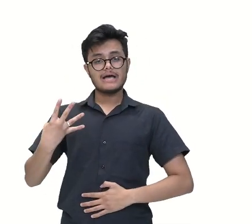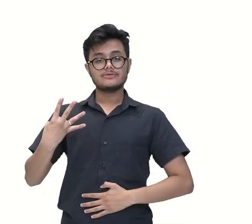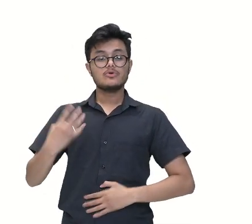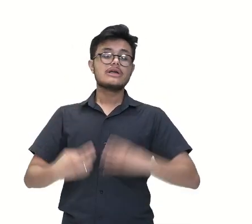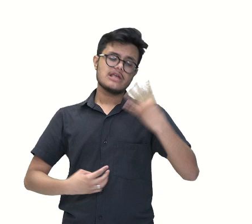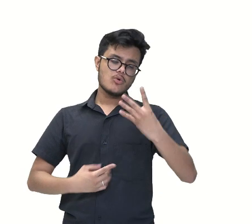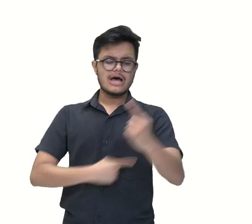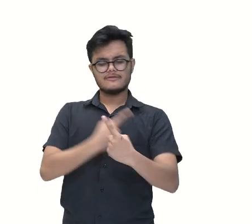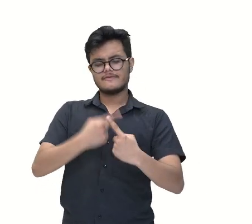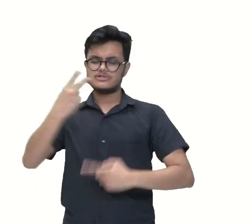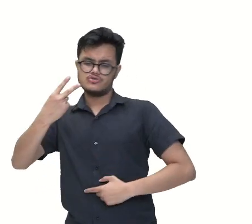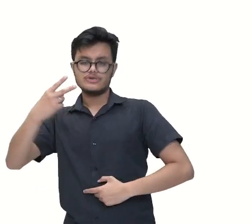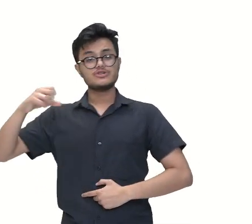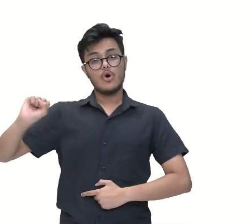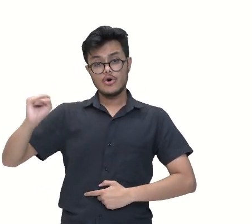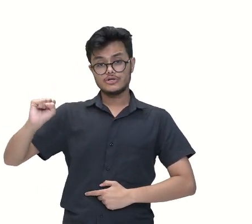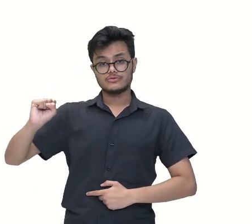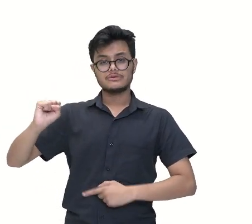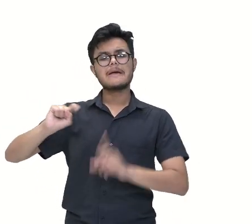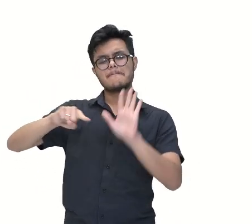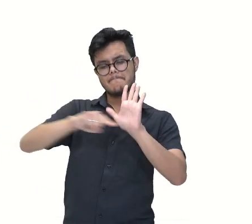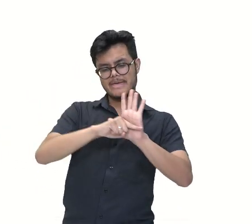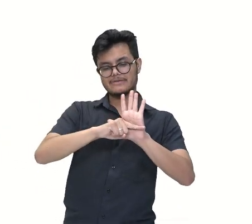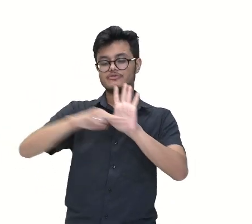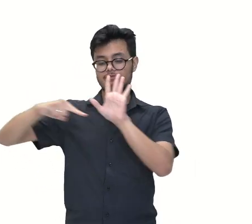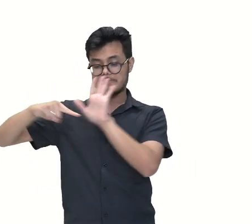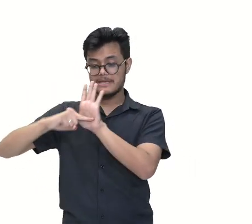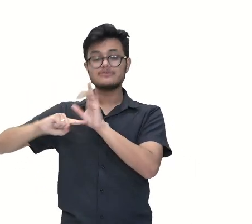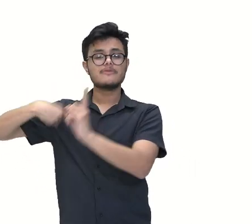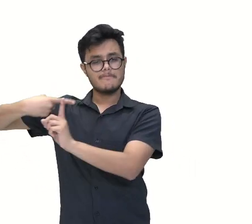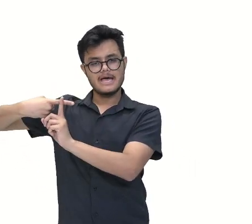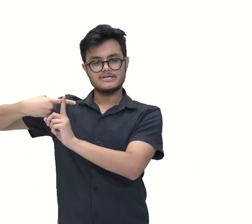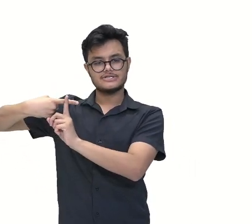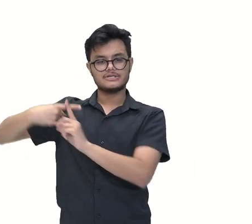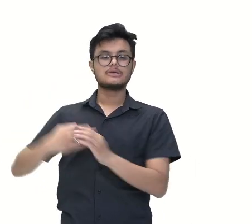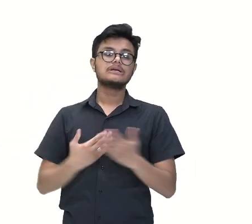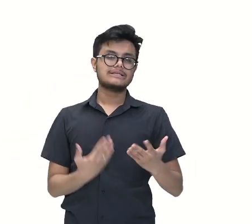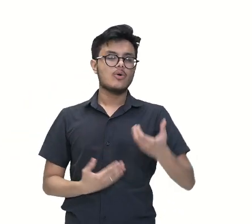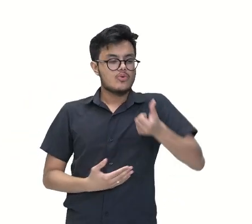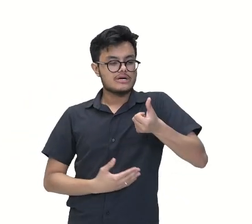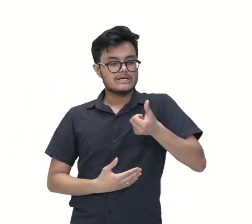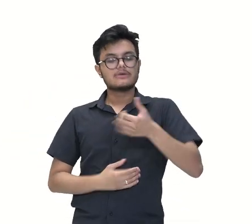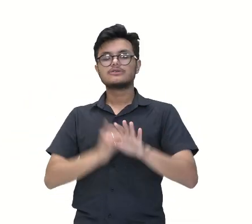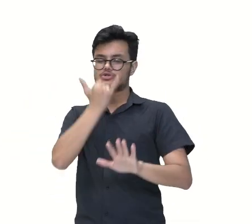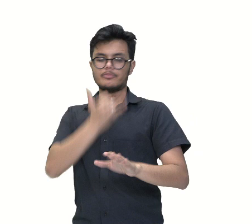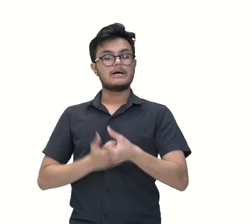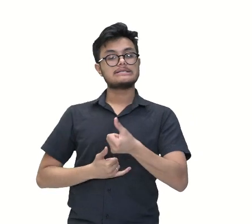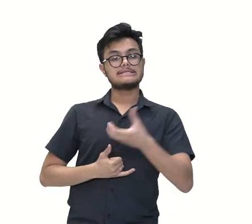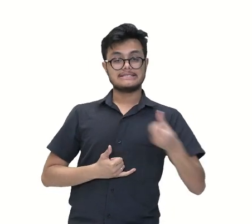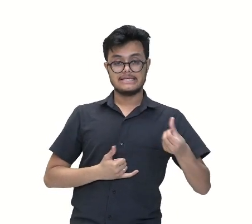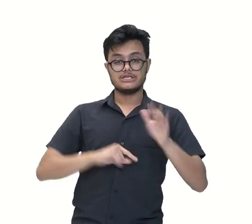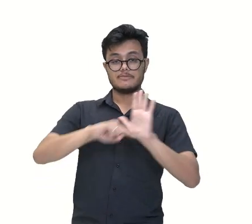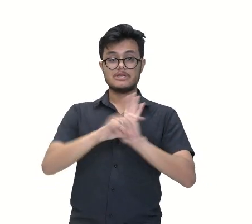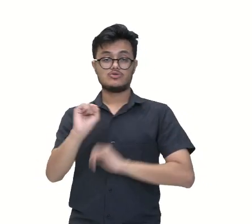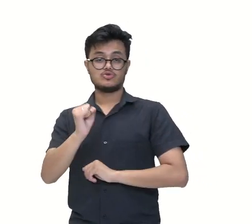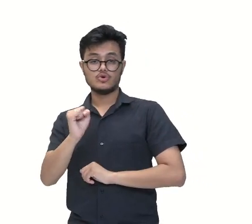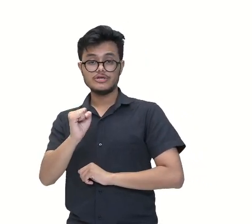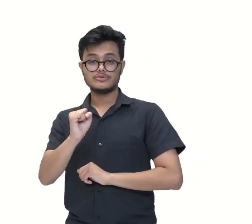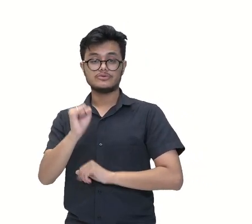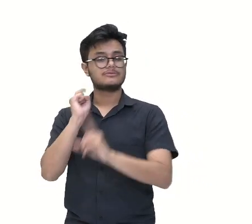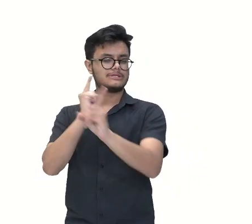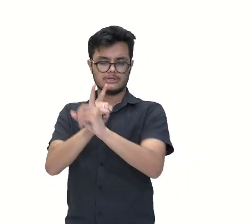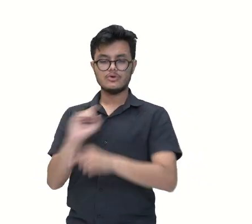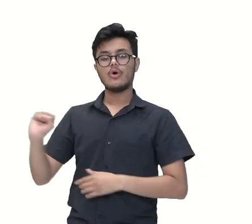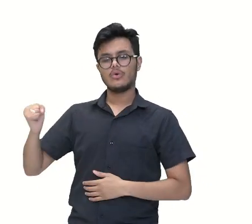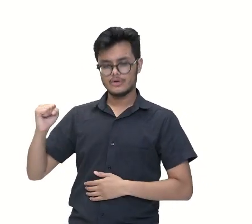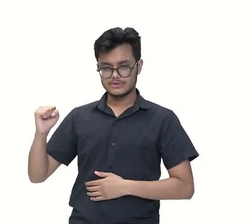Aí eu faço o jogo de sinal aqui, ó. Menos vezes menos dá mais. Mais vezes esse menos aqui de fora dá menos.